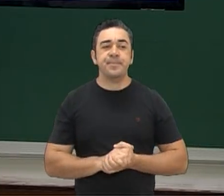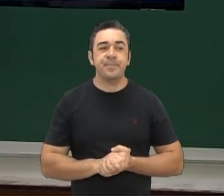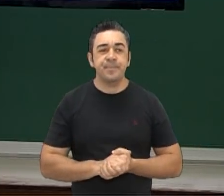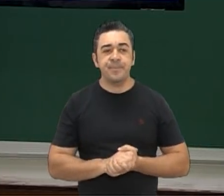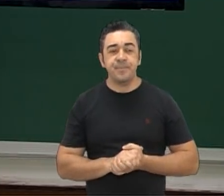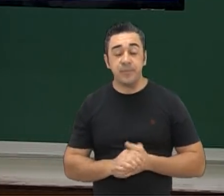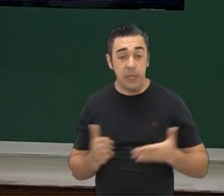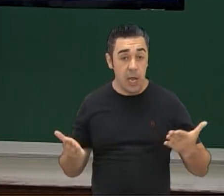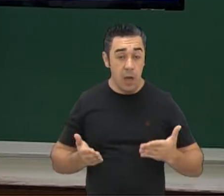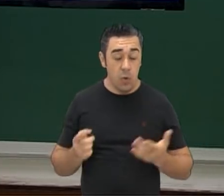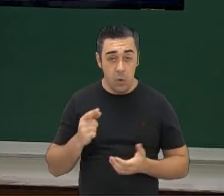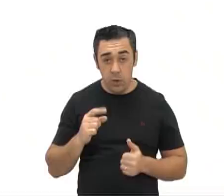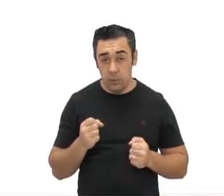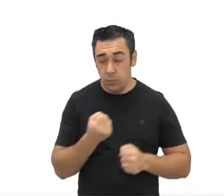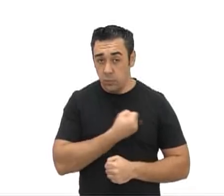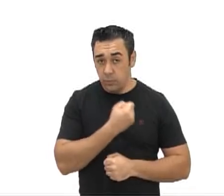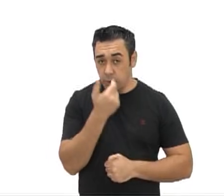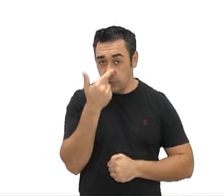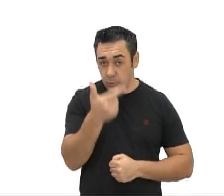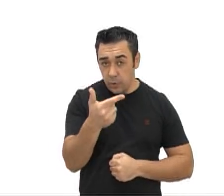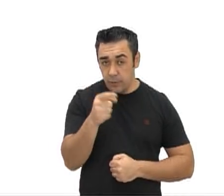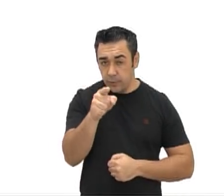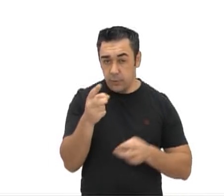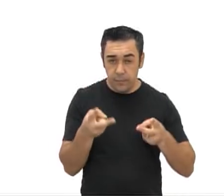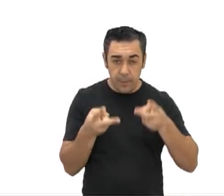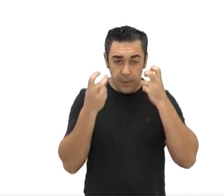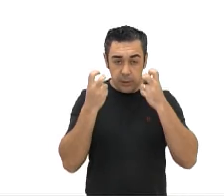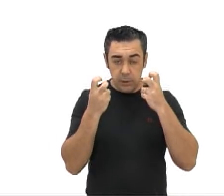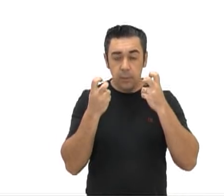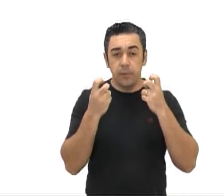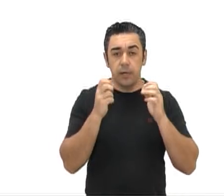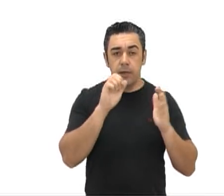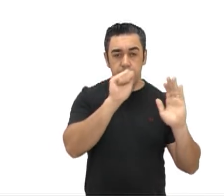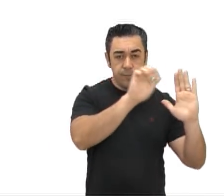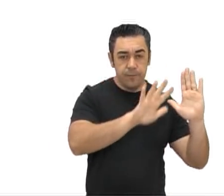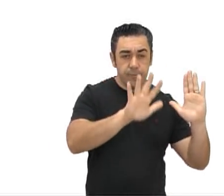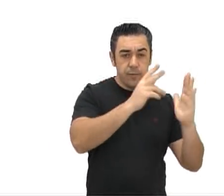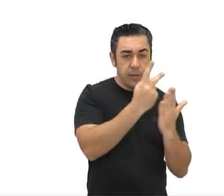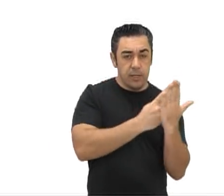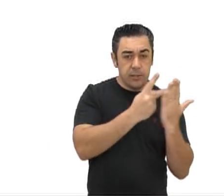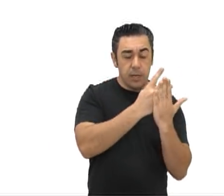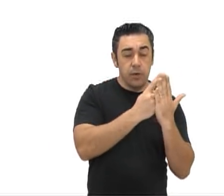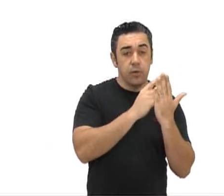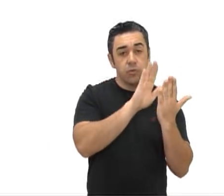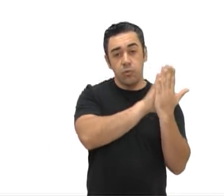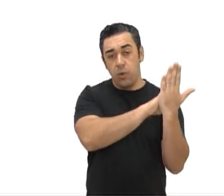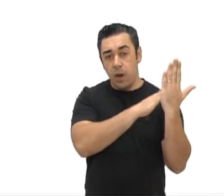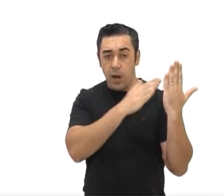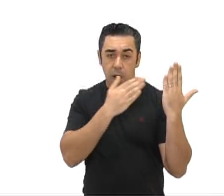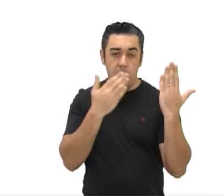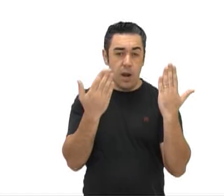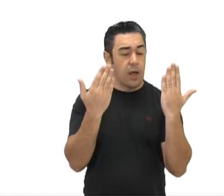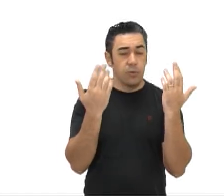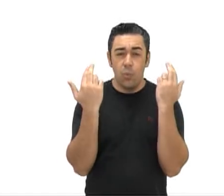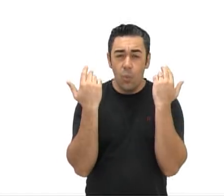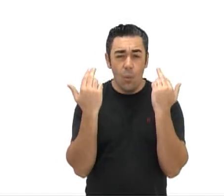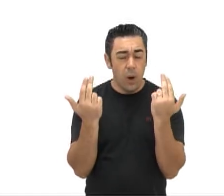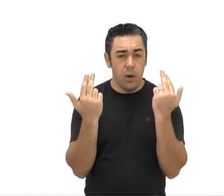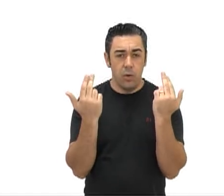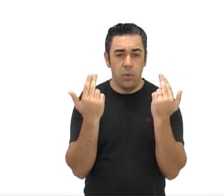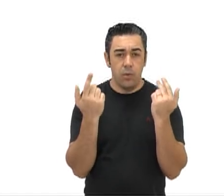Então, nesse exercício 2, observe a figura ao lado e desenhe outra